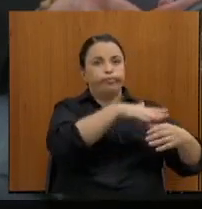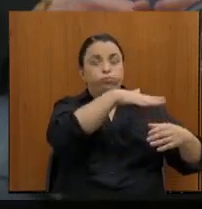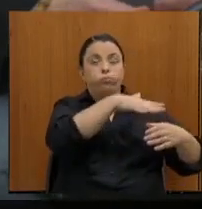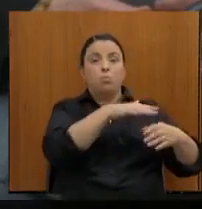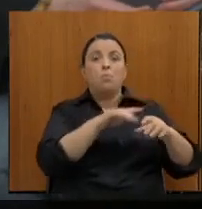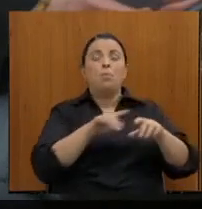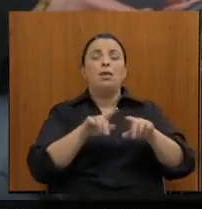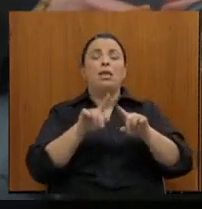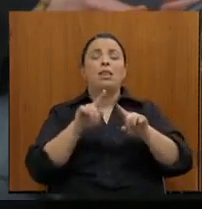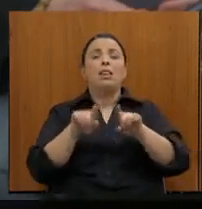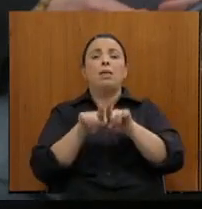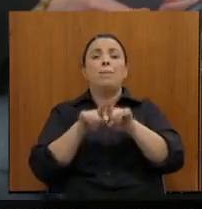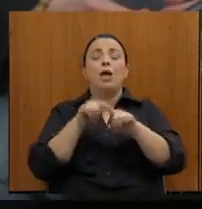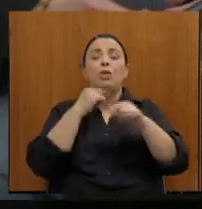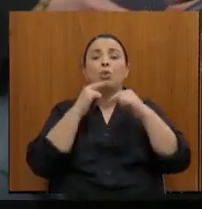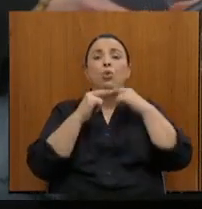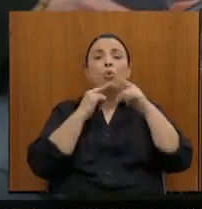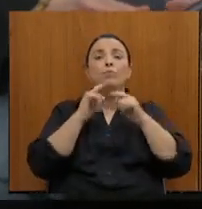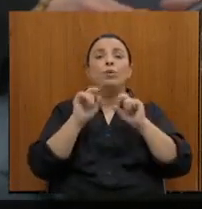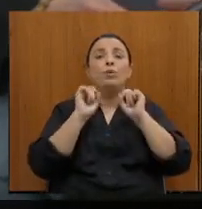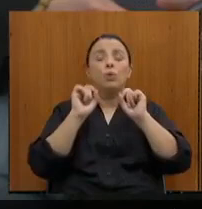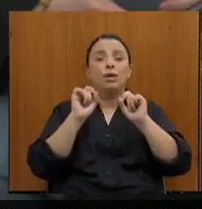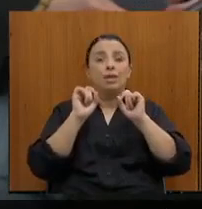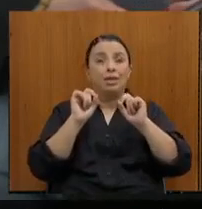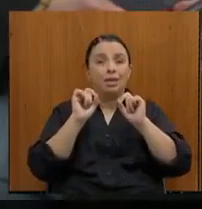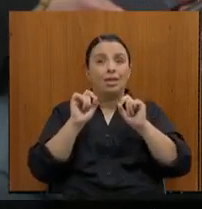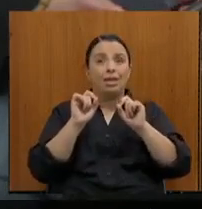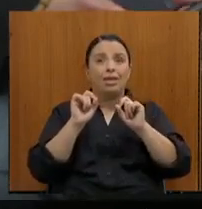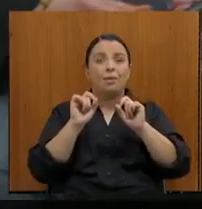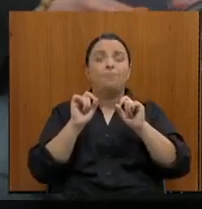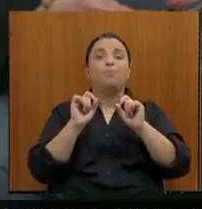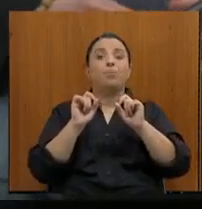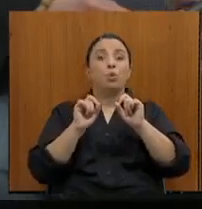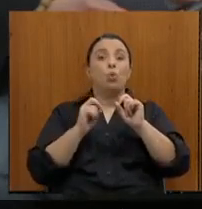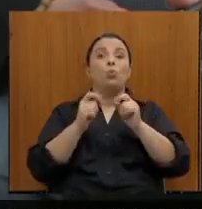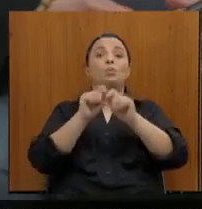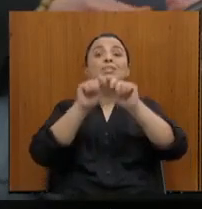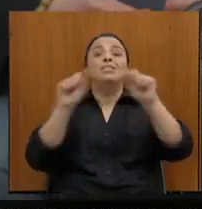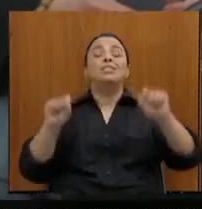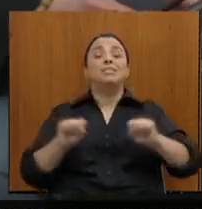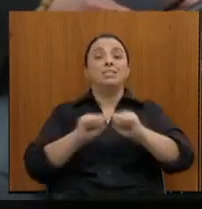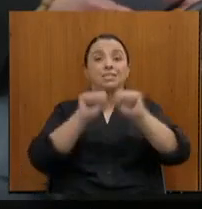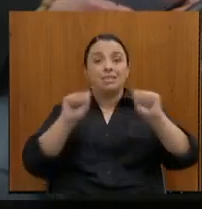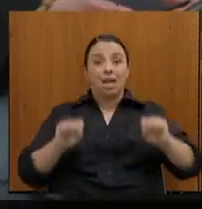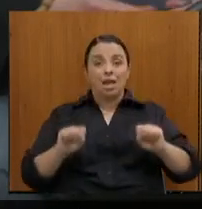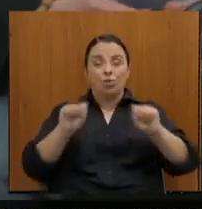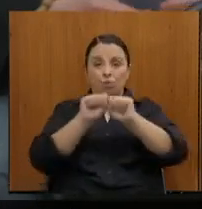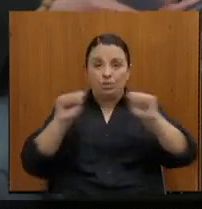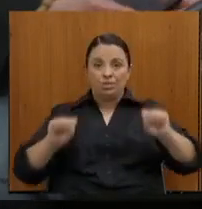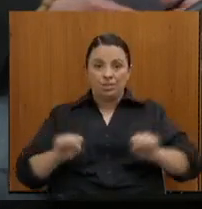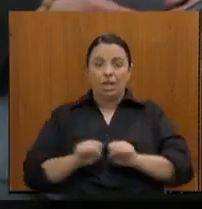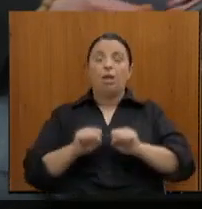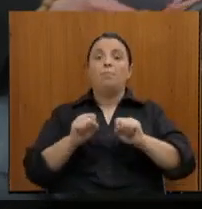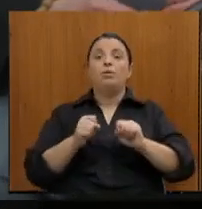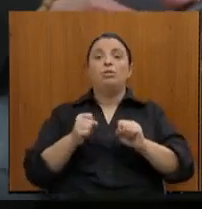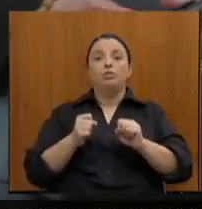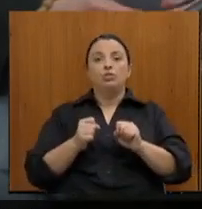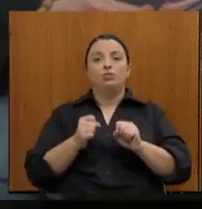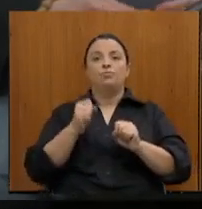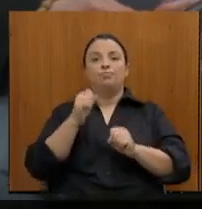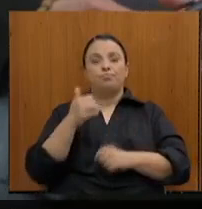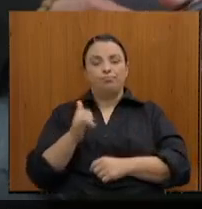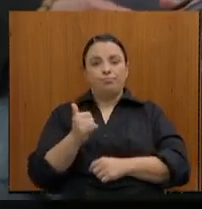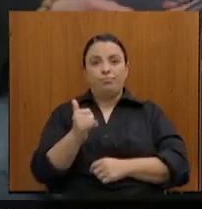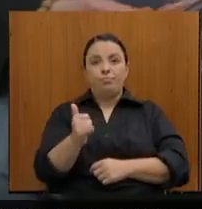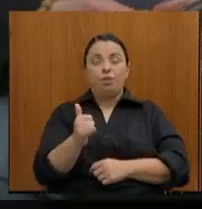que o sistema elétrico brasileiro não estará mais sustentado pelas Colunas da gestão de recursos hídricos